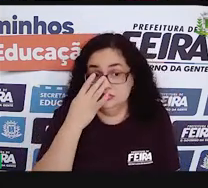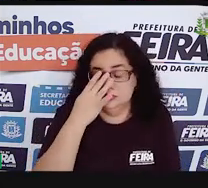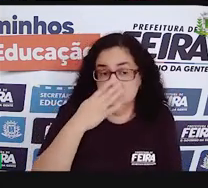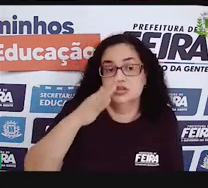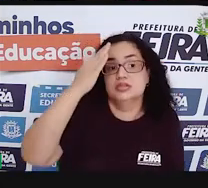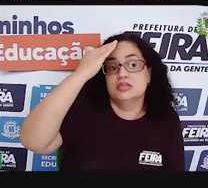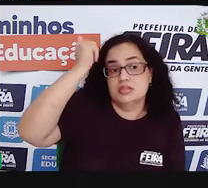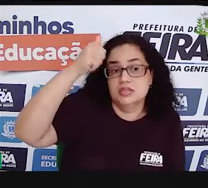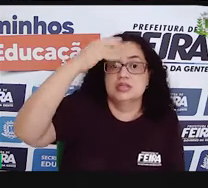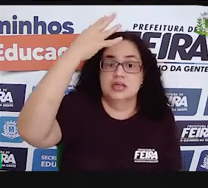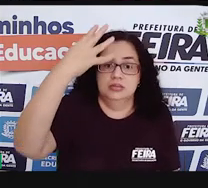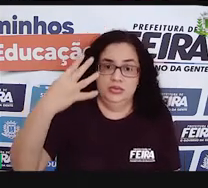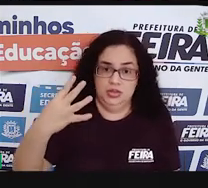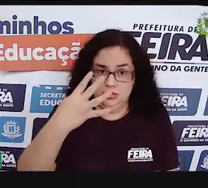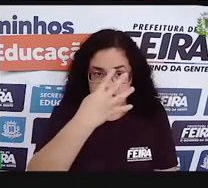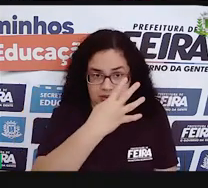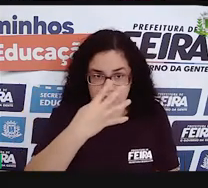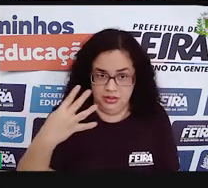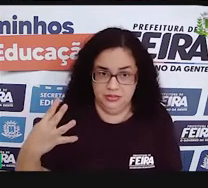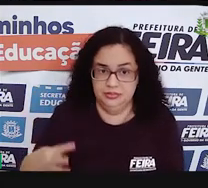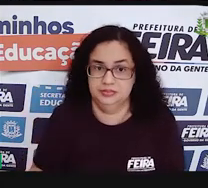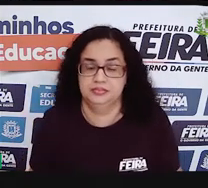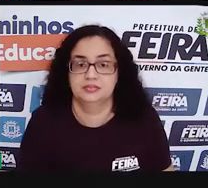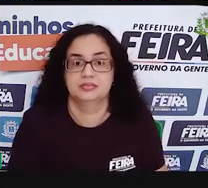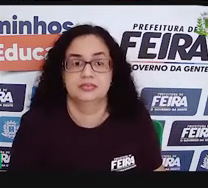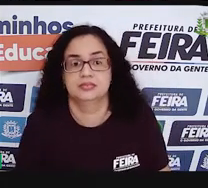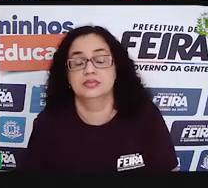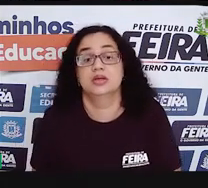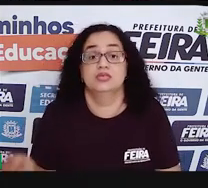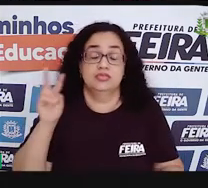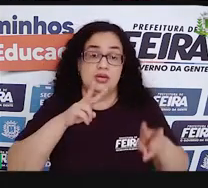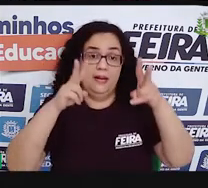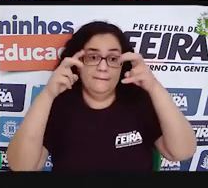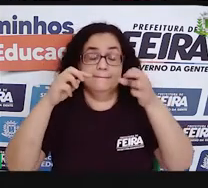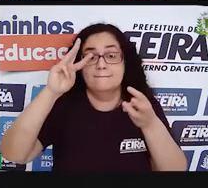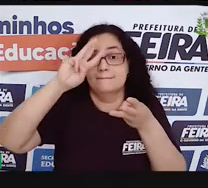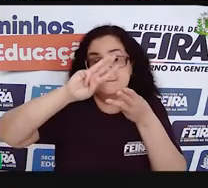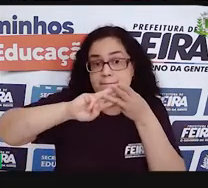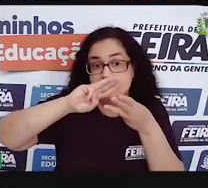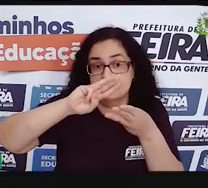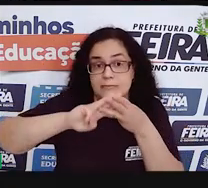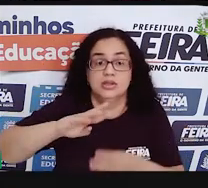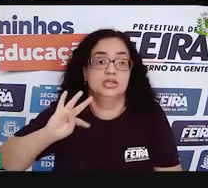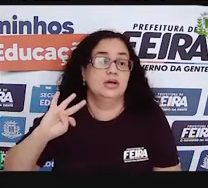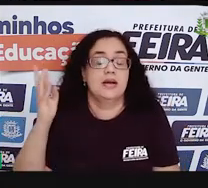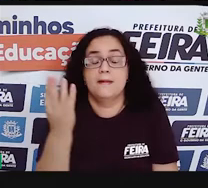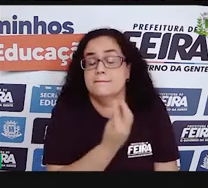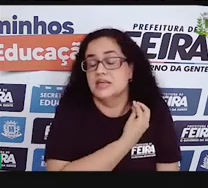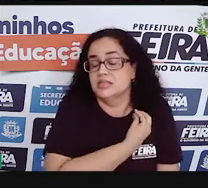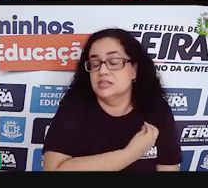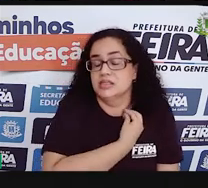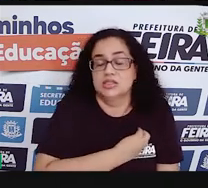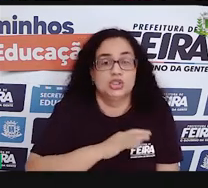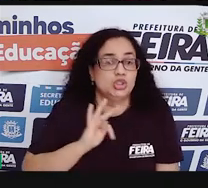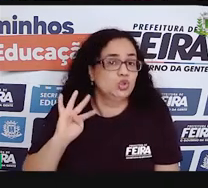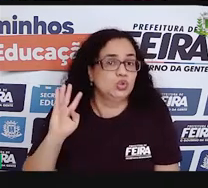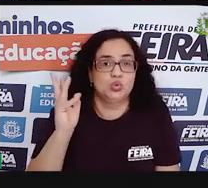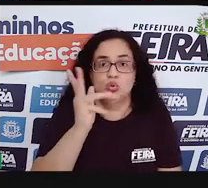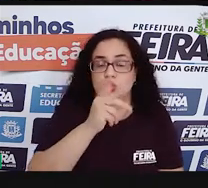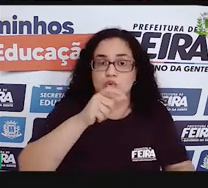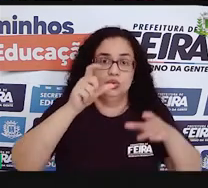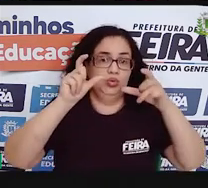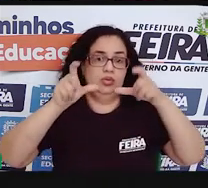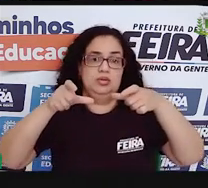sabe o que é uma tabela? A gente observa aí que a matemática ela está presente em todo